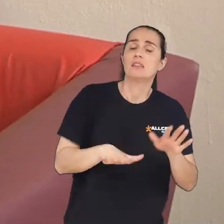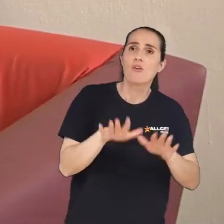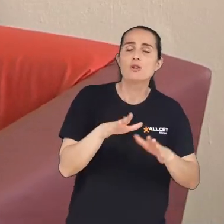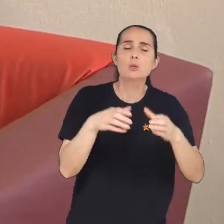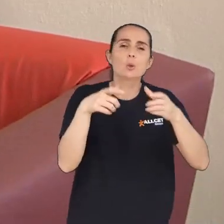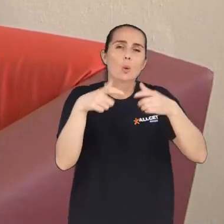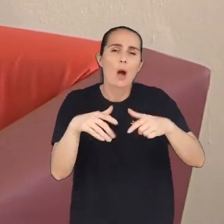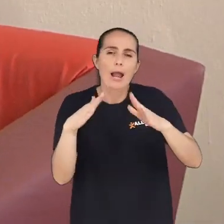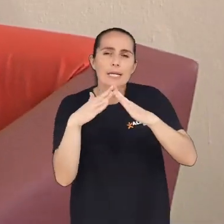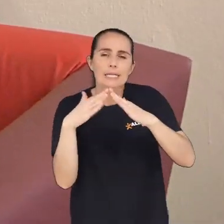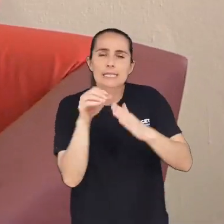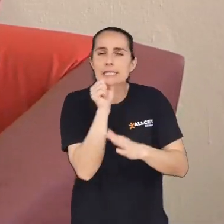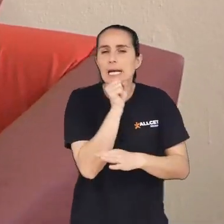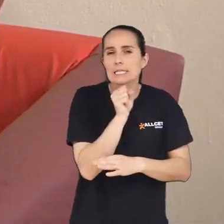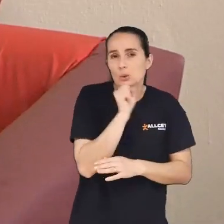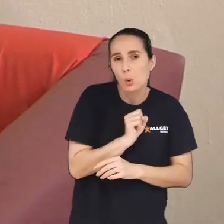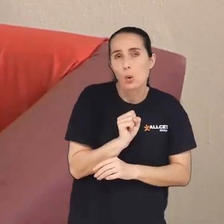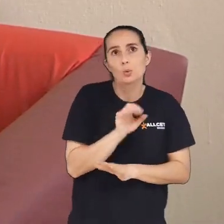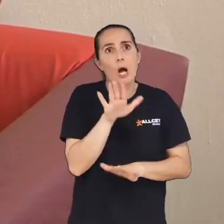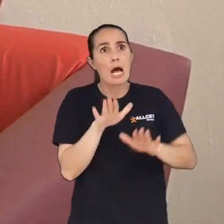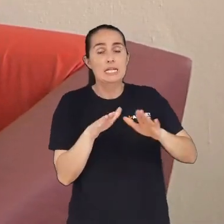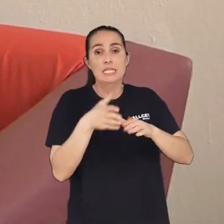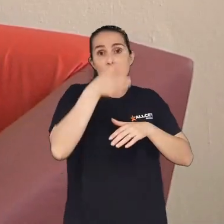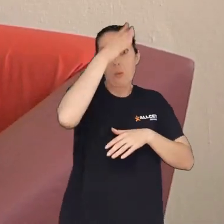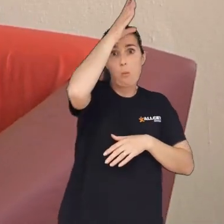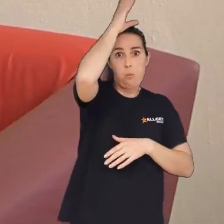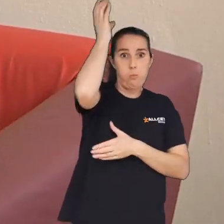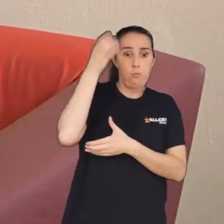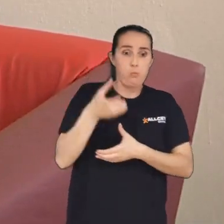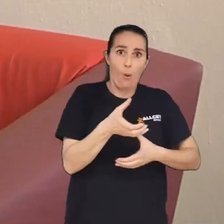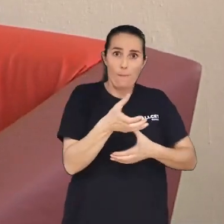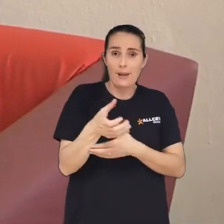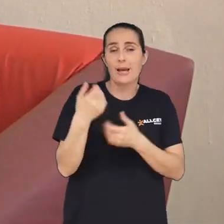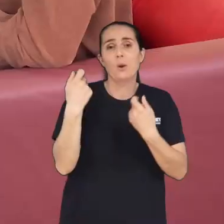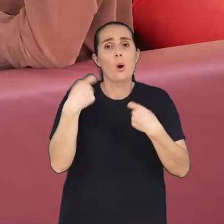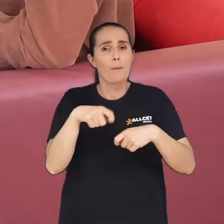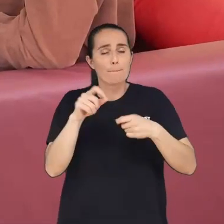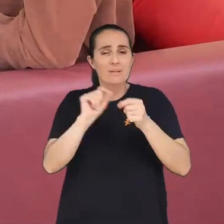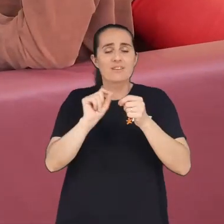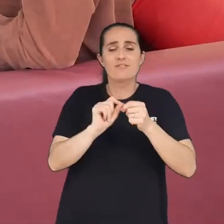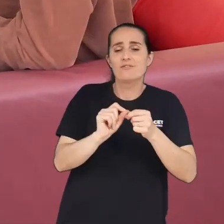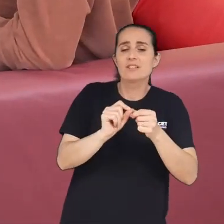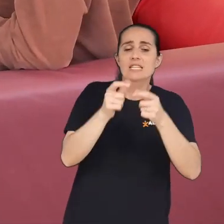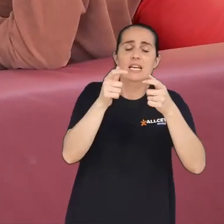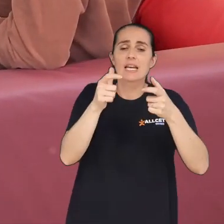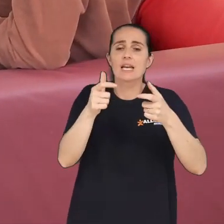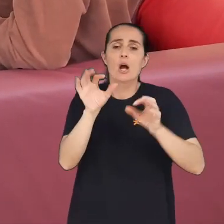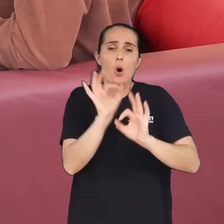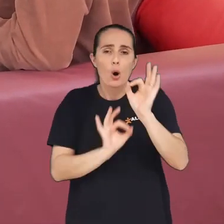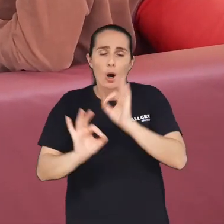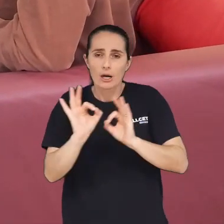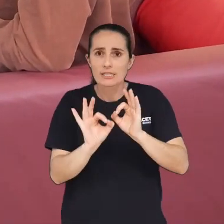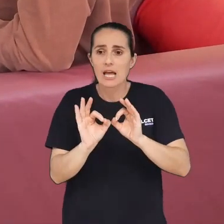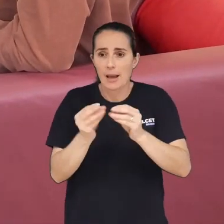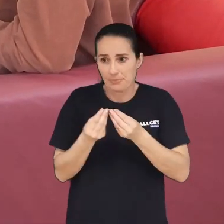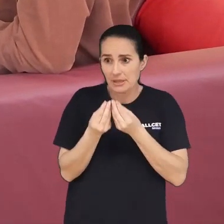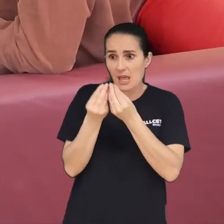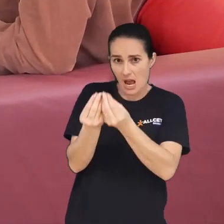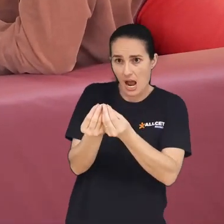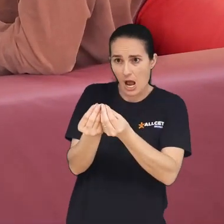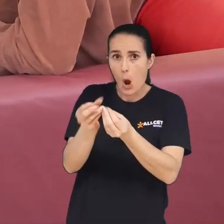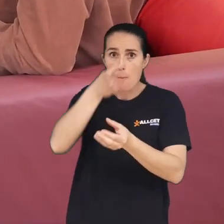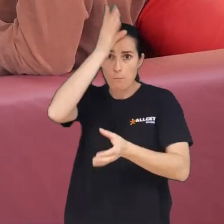os bombeiros voluntários têm lá que precisam jantar, podem receber esse tipo de doação, casa de passagem em Jaraguá do Sul, são